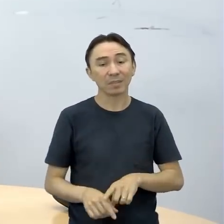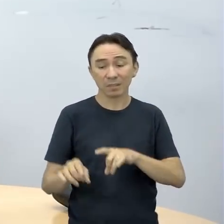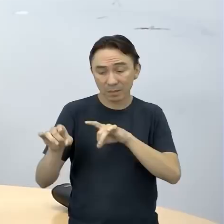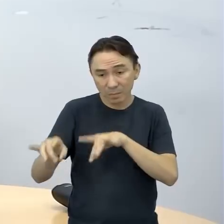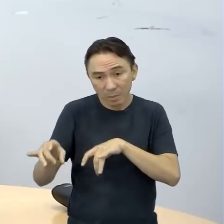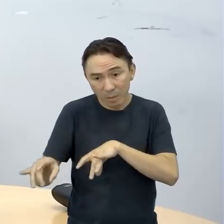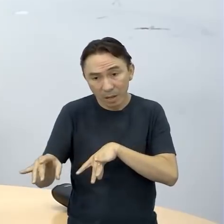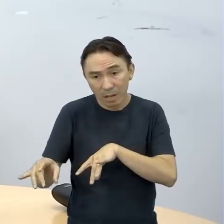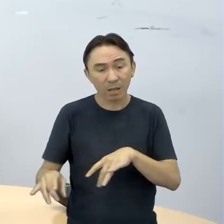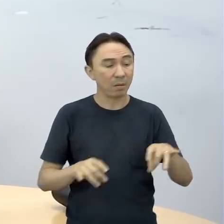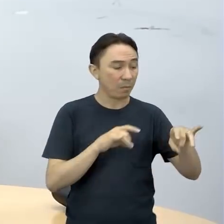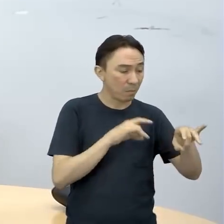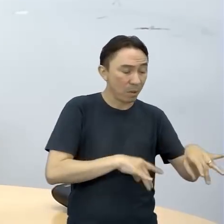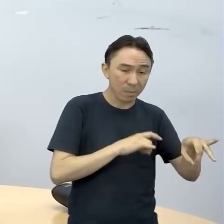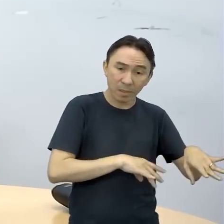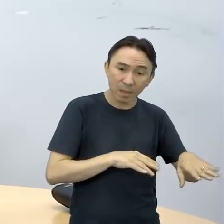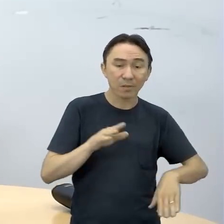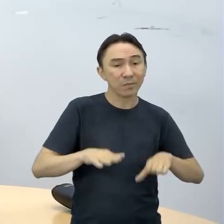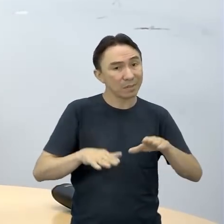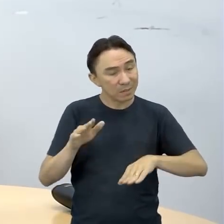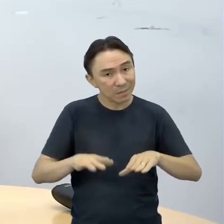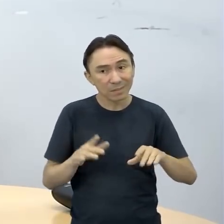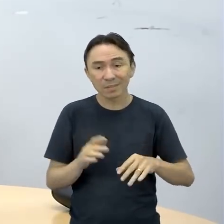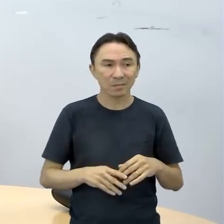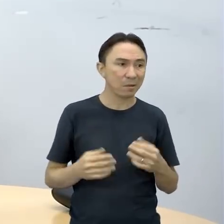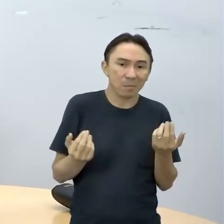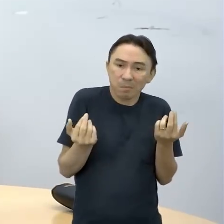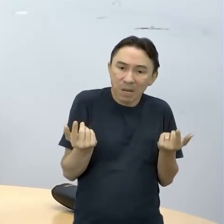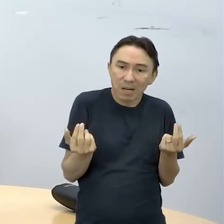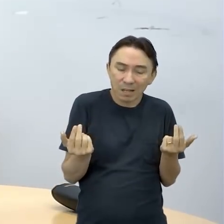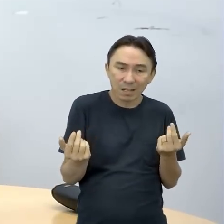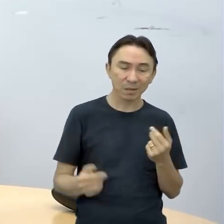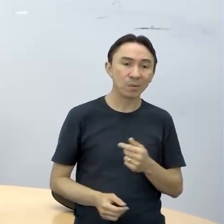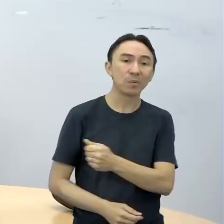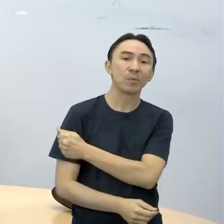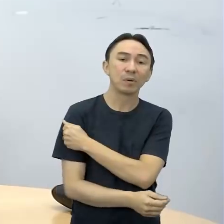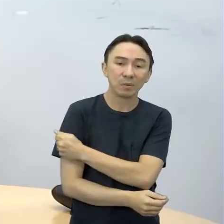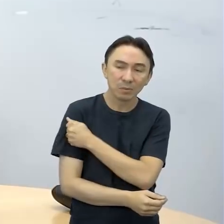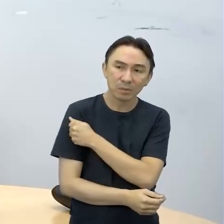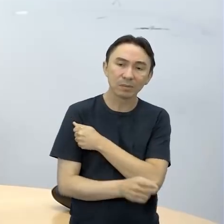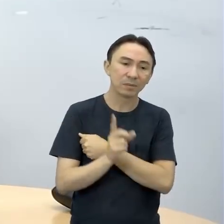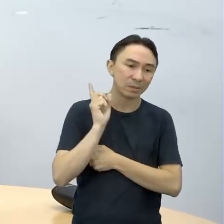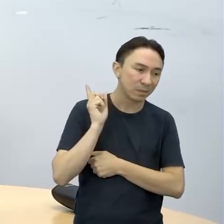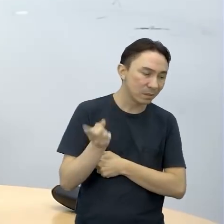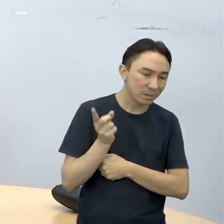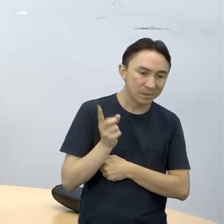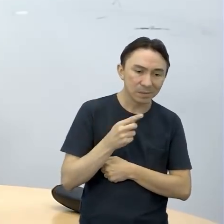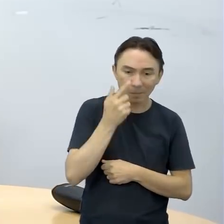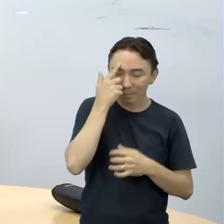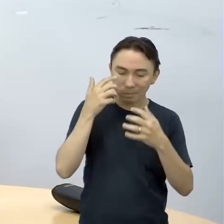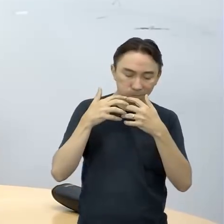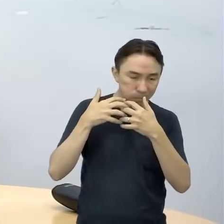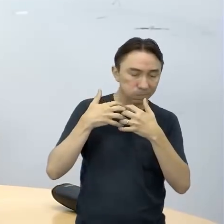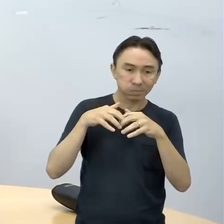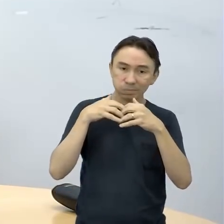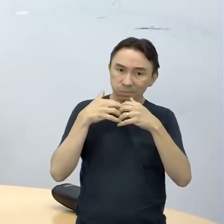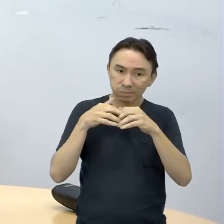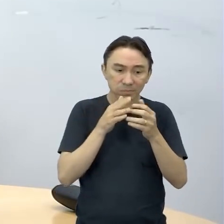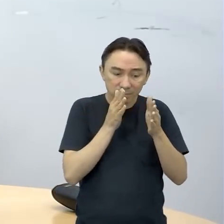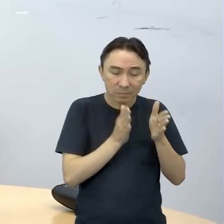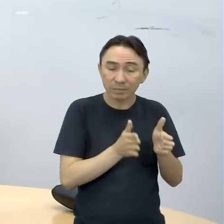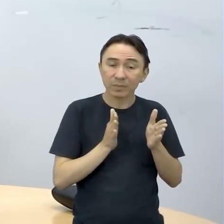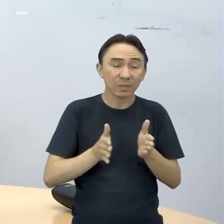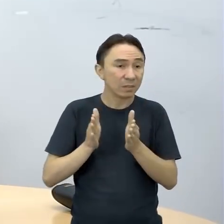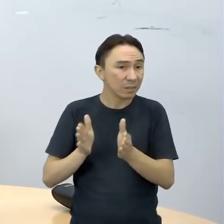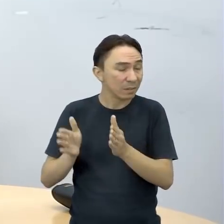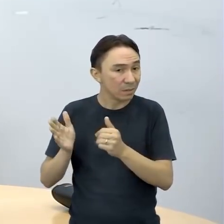se repetem, o que é muito bom, porque os estudantes começam a ter uma rotina de pensamento, uma rotina de